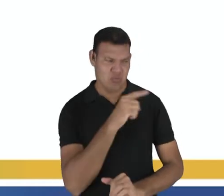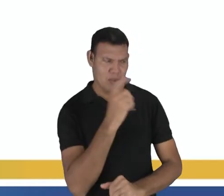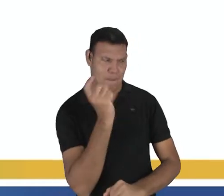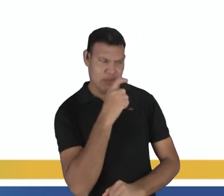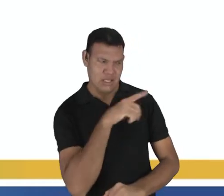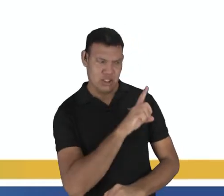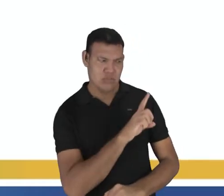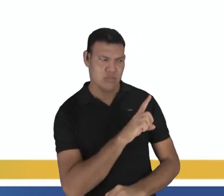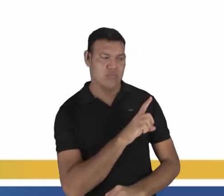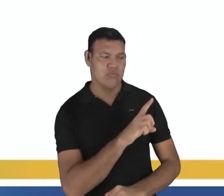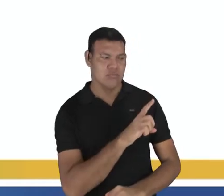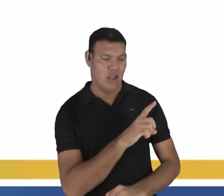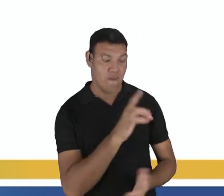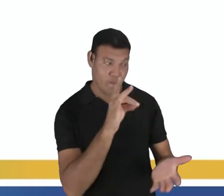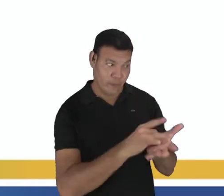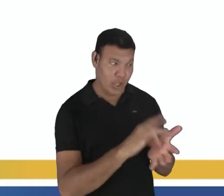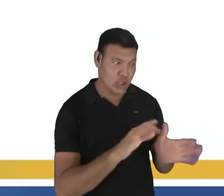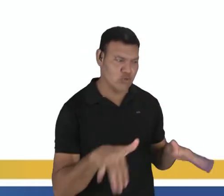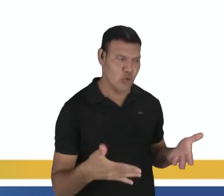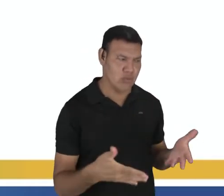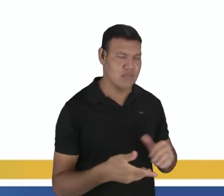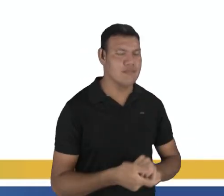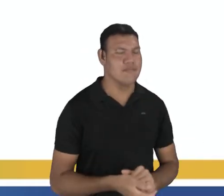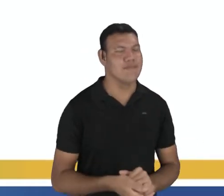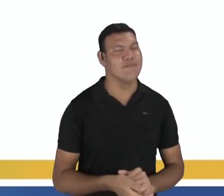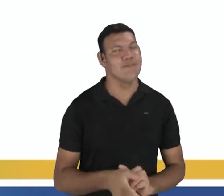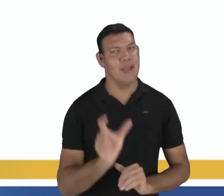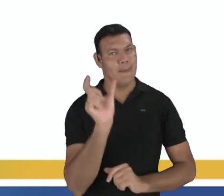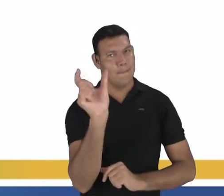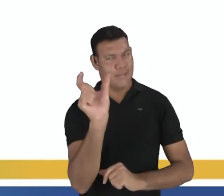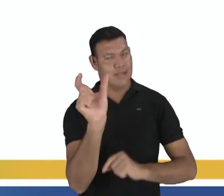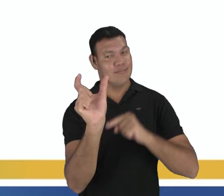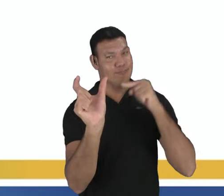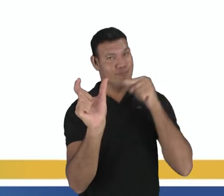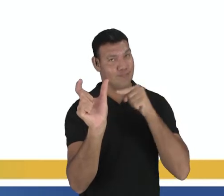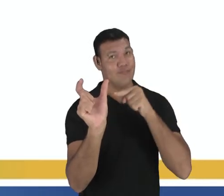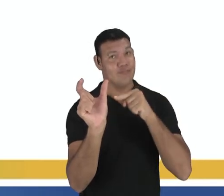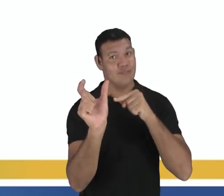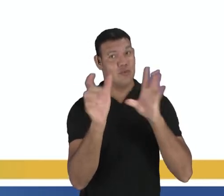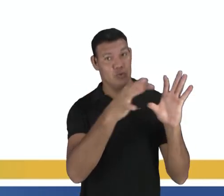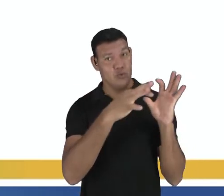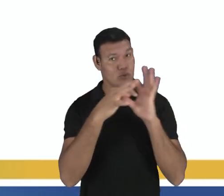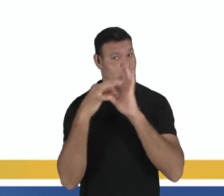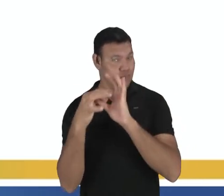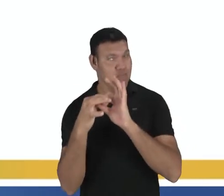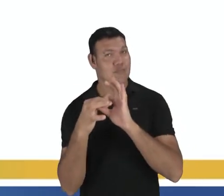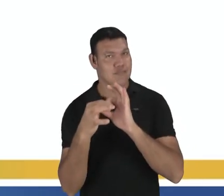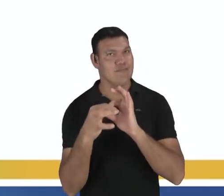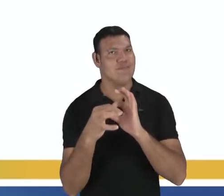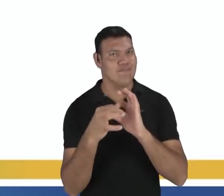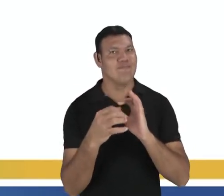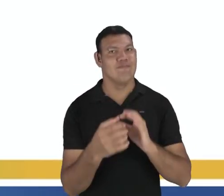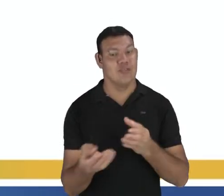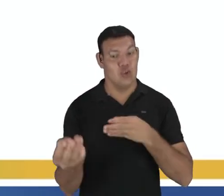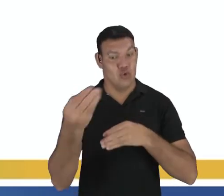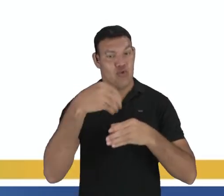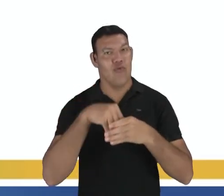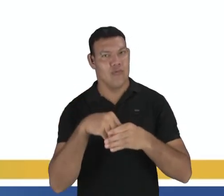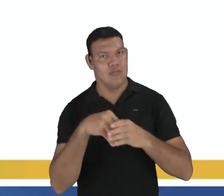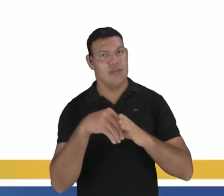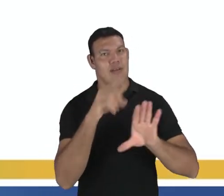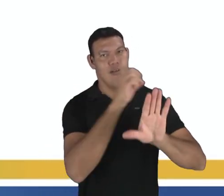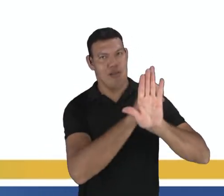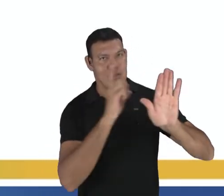quero que você me explique alguma coisa. Então, nós temos uma palavra só, que num dado contexto ele é denotativo, e em